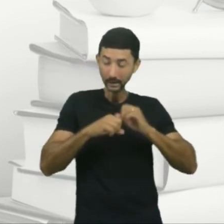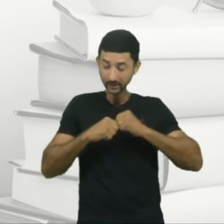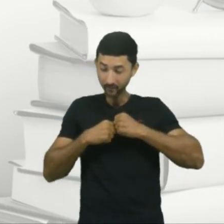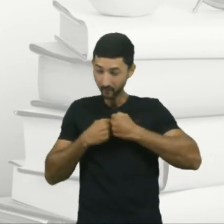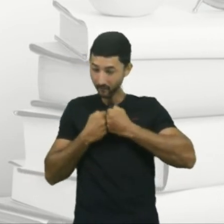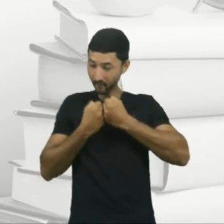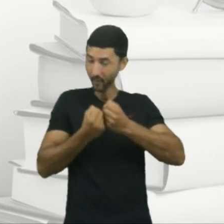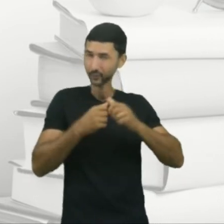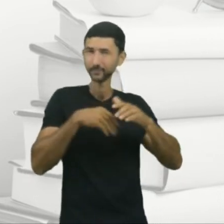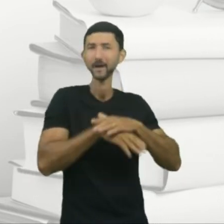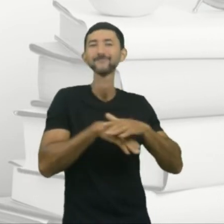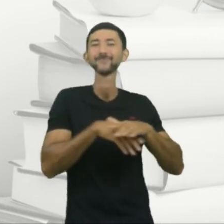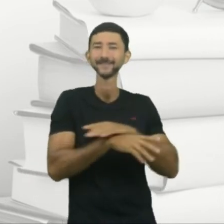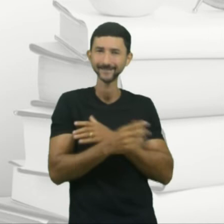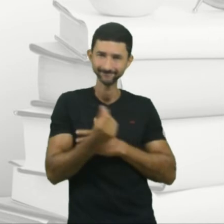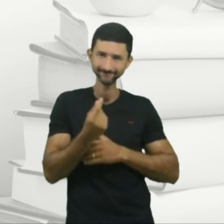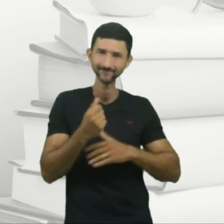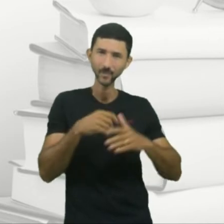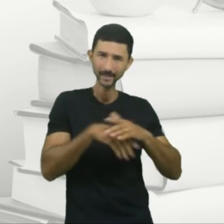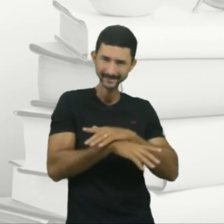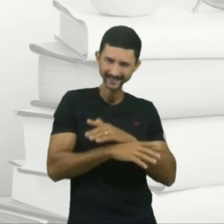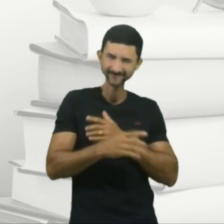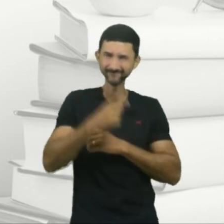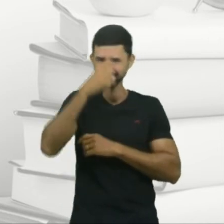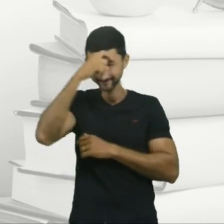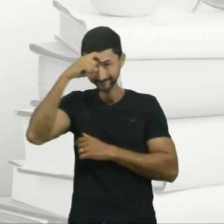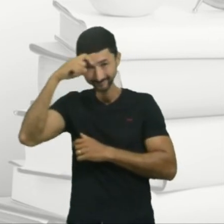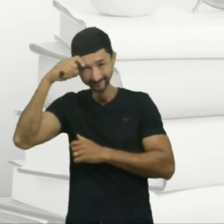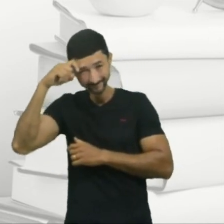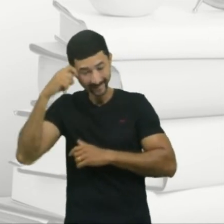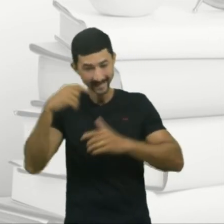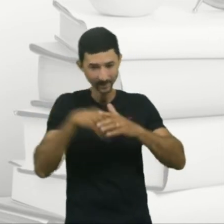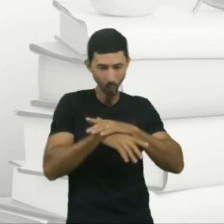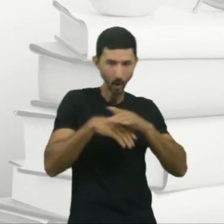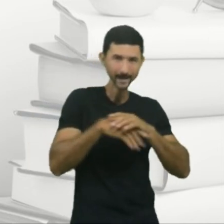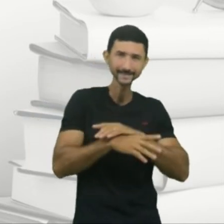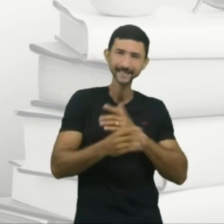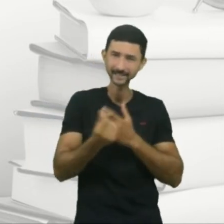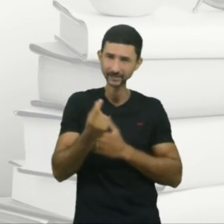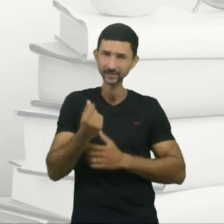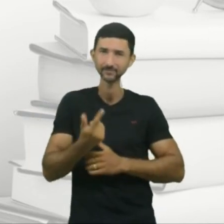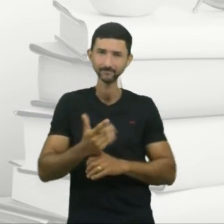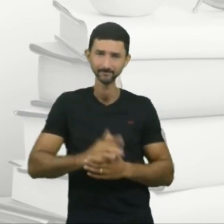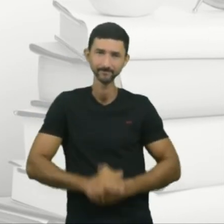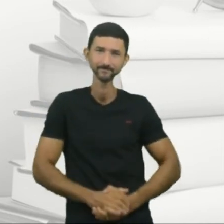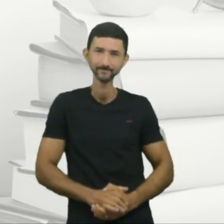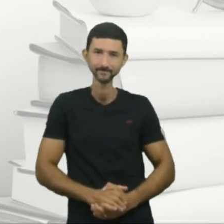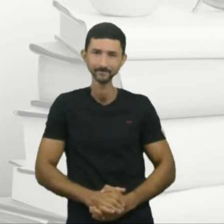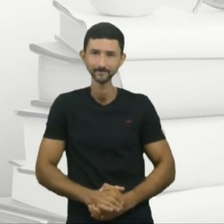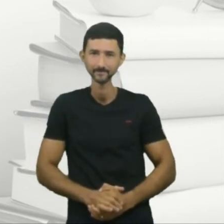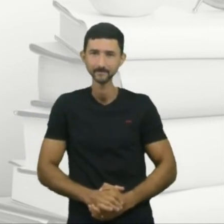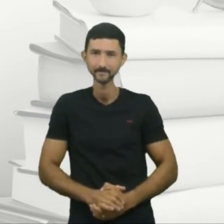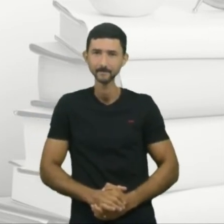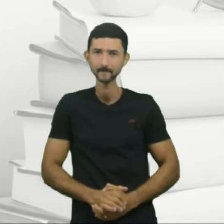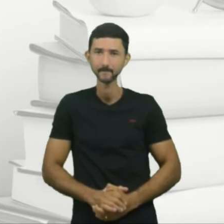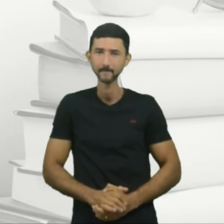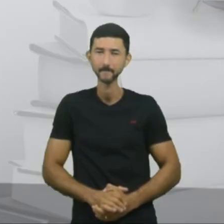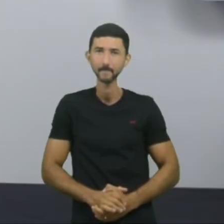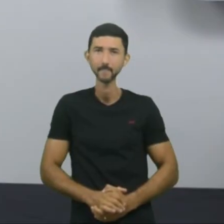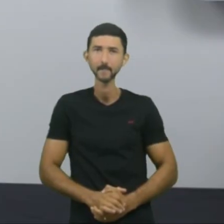esforço, por vezes árduo, no sentido de conter gastos. Então, olhem aqui para mim.